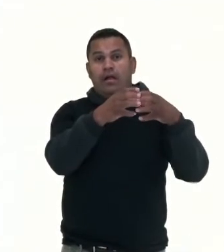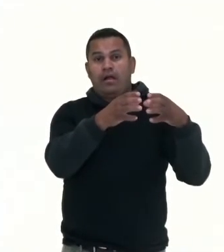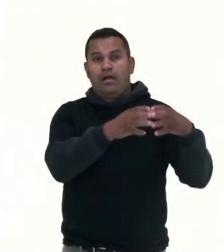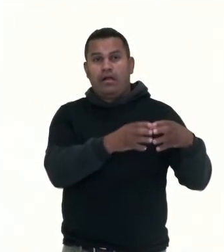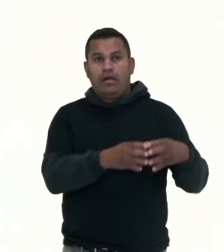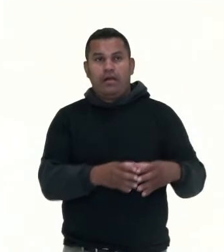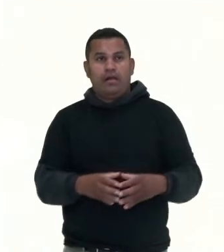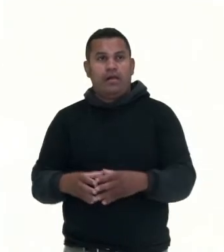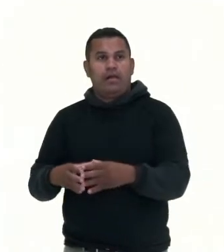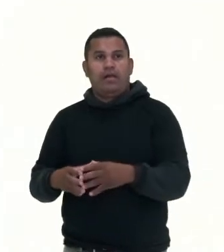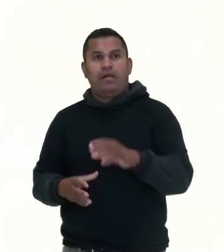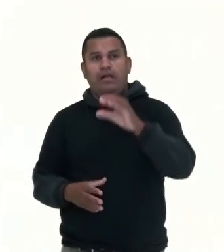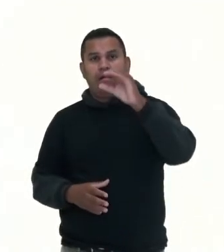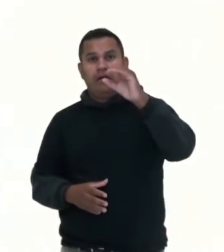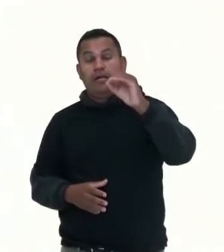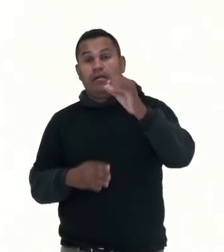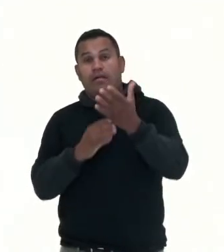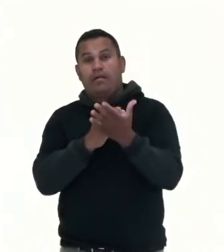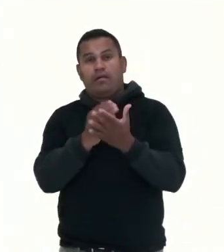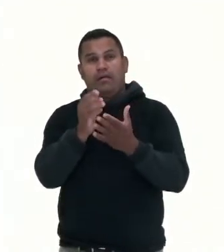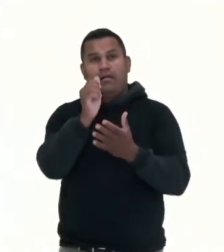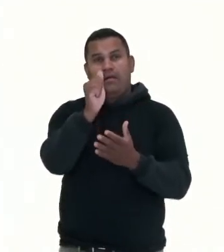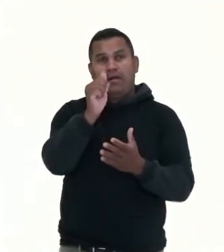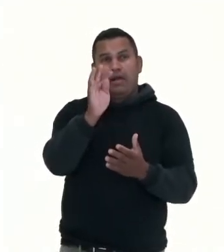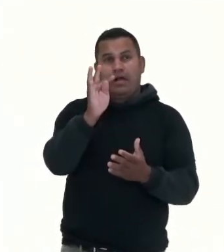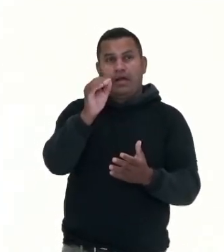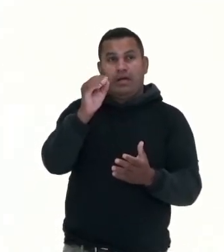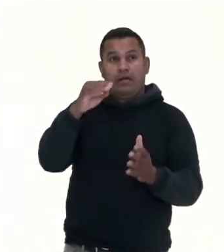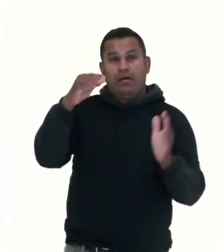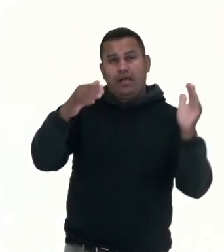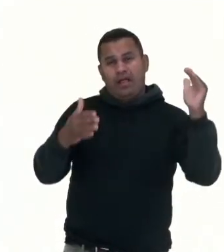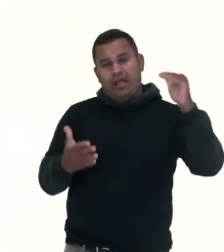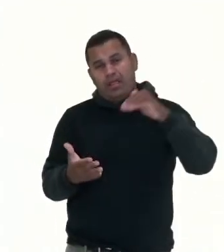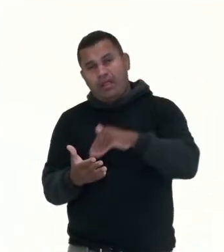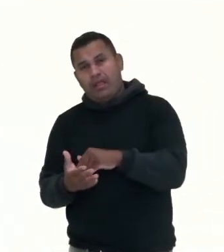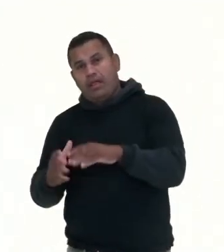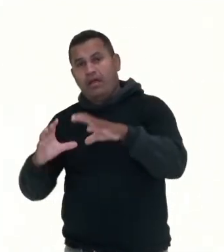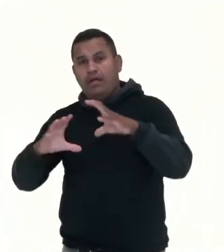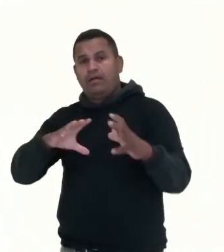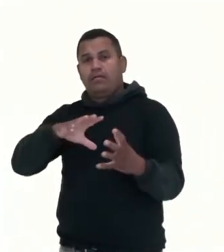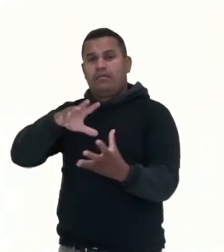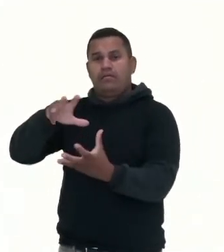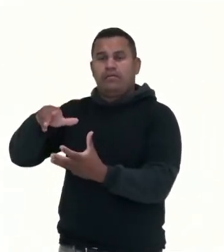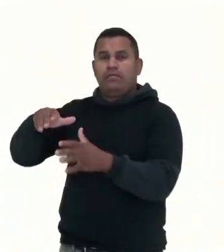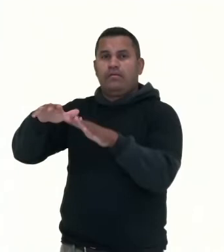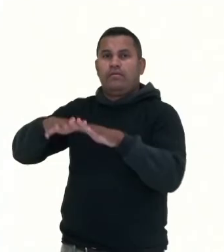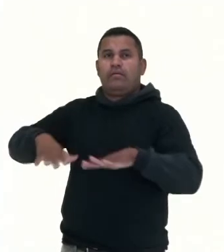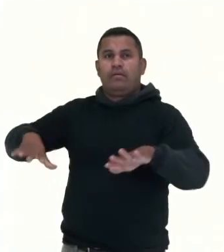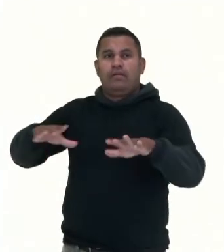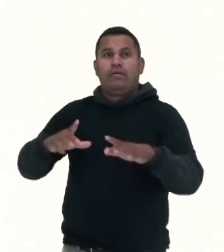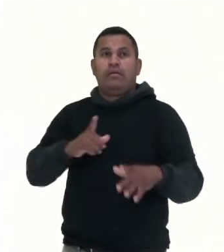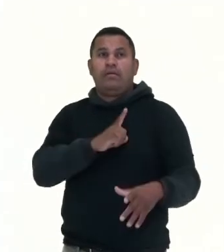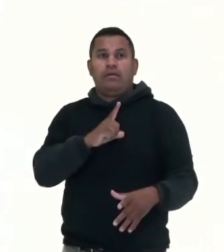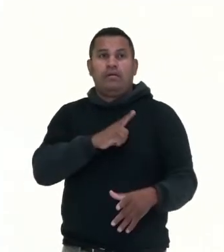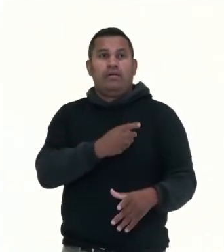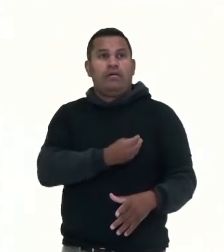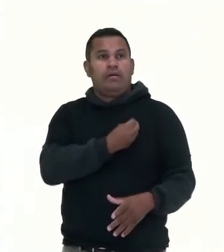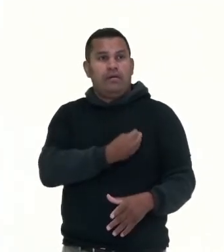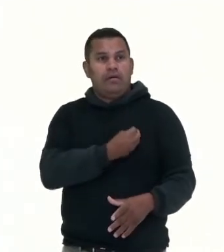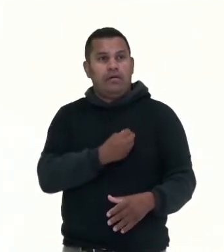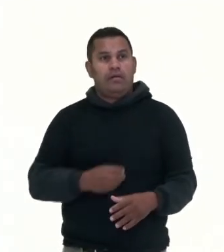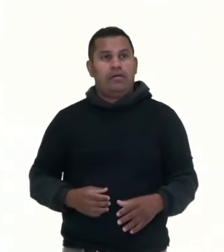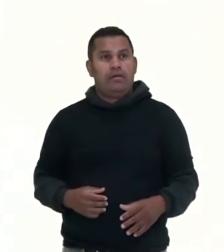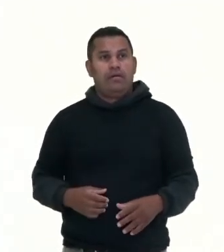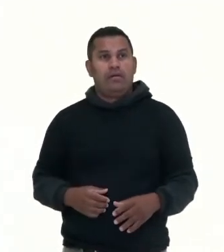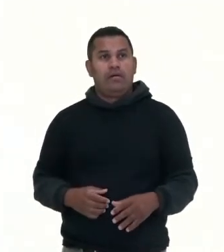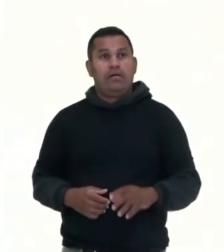Em ecologia, nós vamos falar do quê? Do indivíduo, a espécie. O que são indivíduos? Como que a gente sabe se